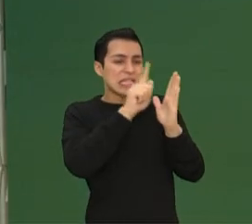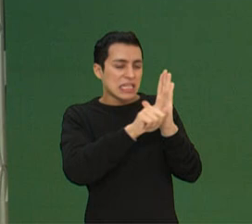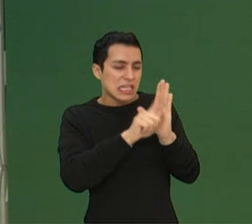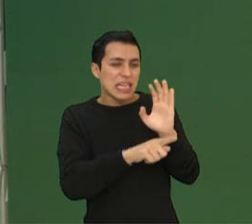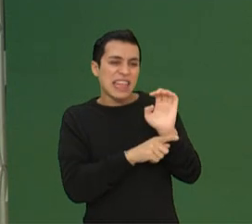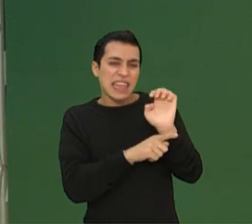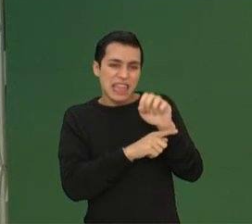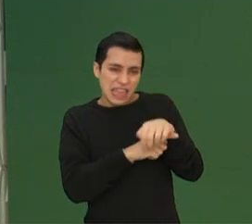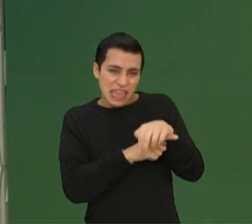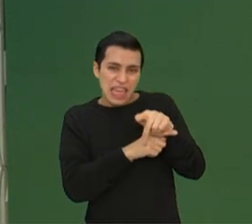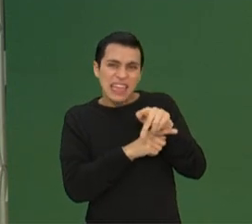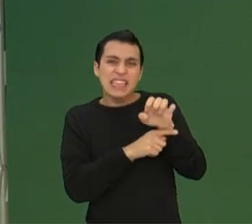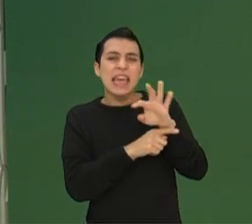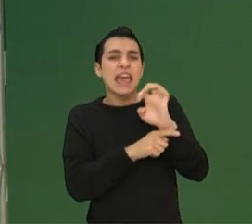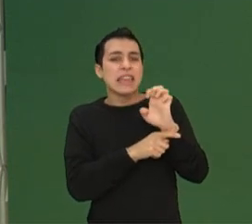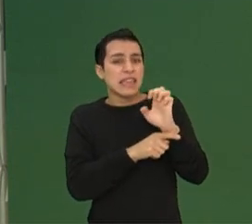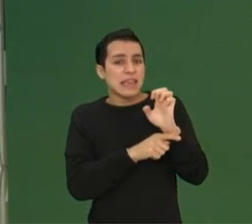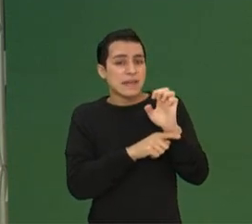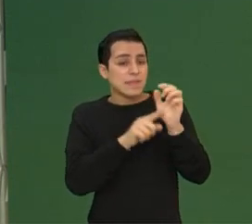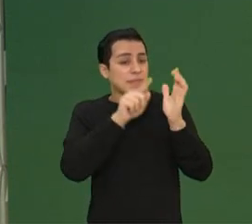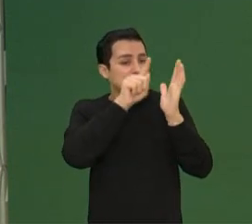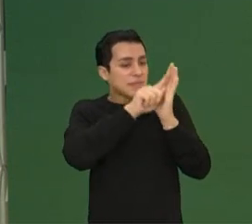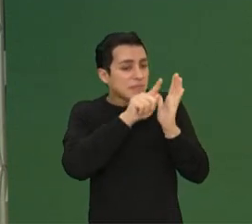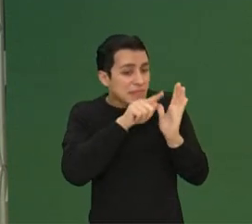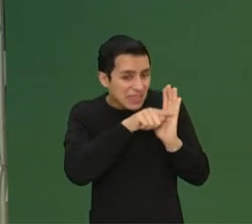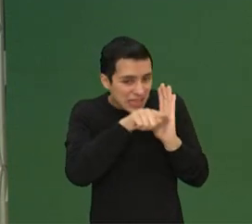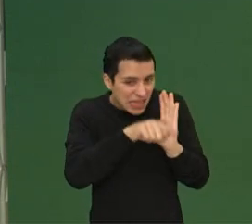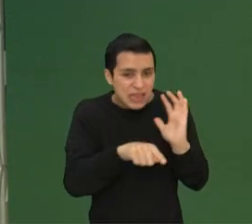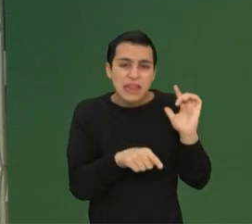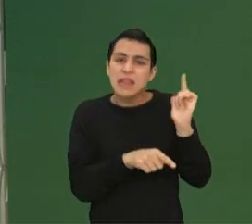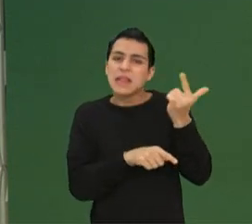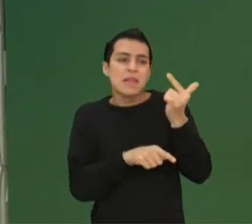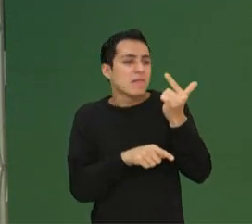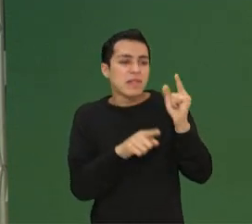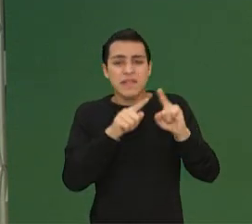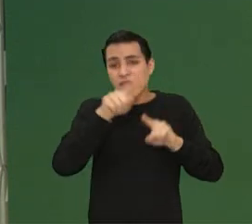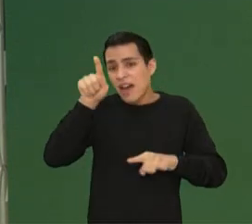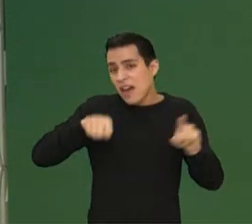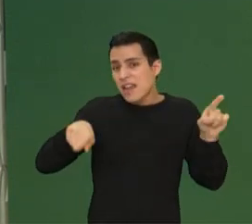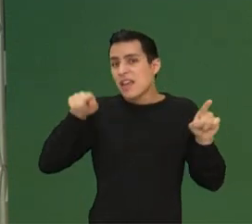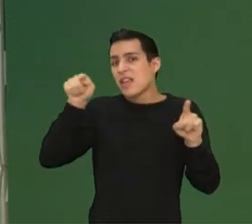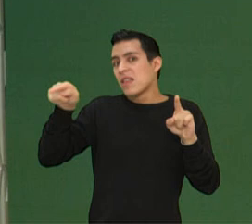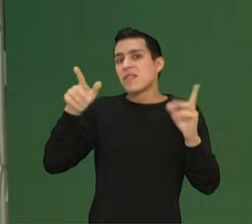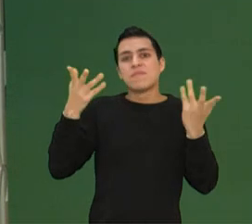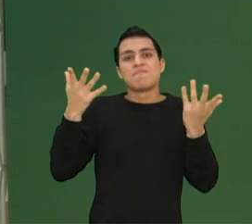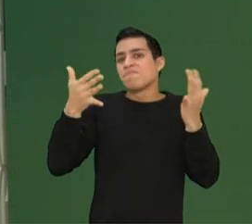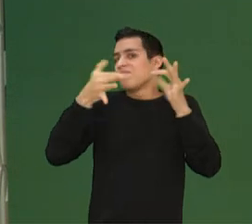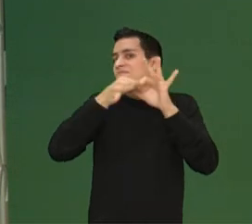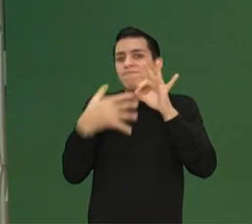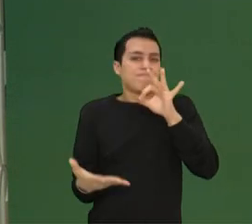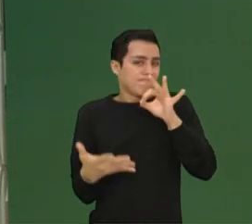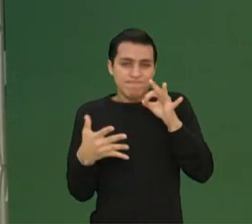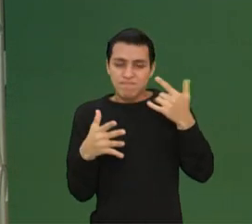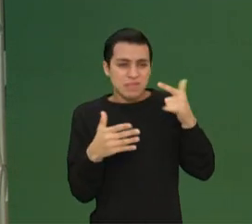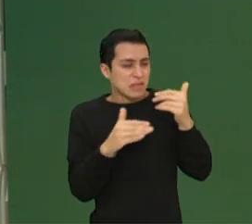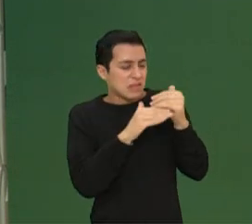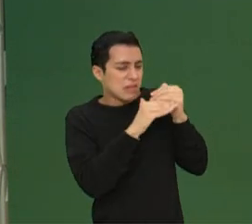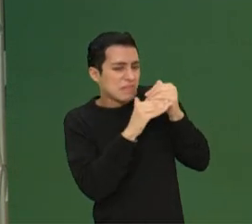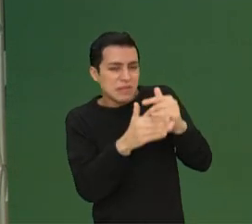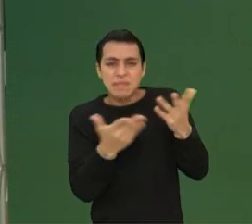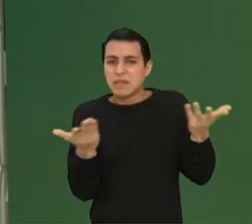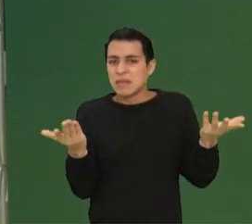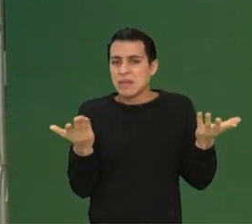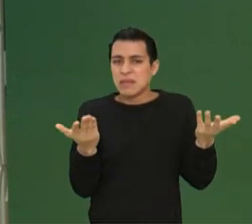esse método científico, por isso que ela não possui uma validade estatística. Ela não segue alguns padrões já